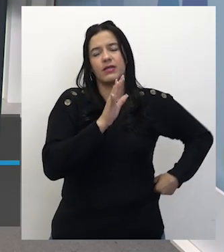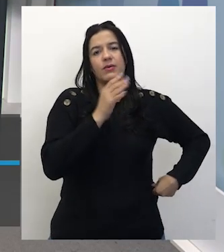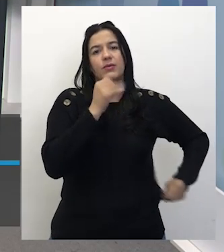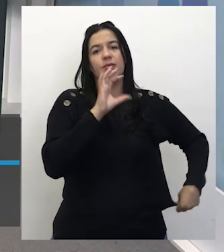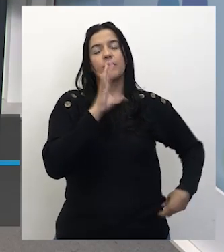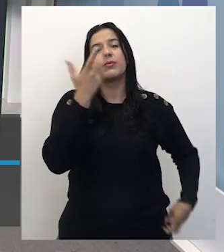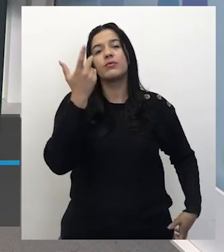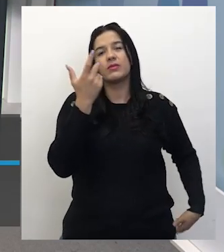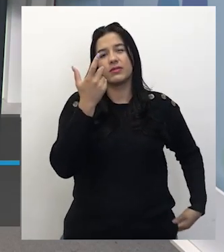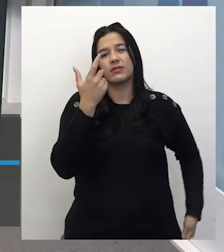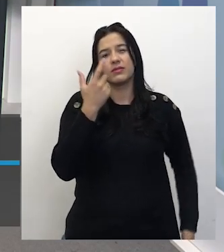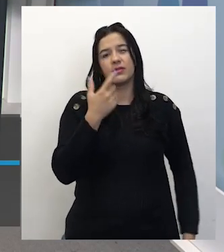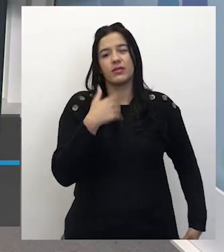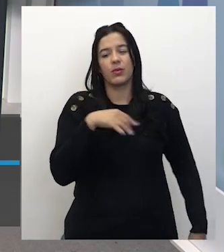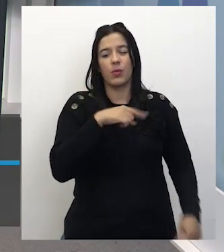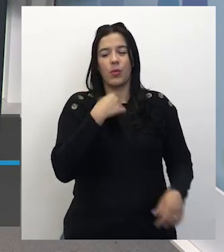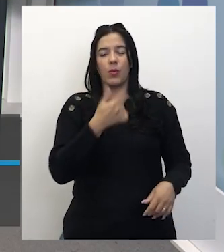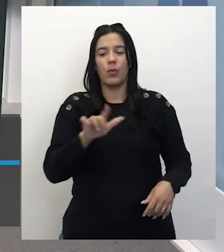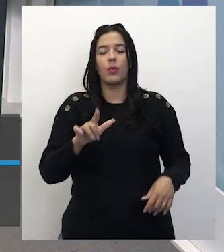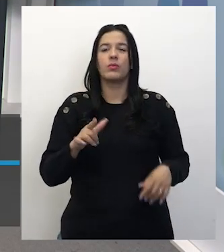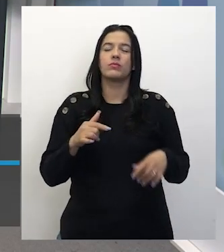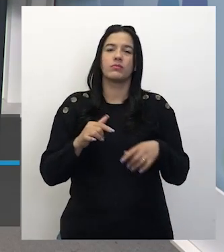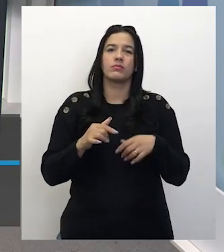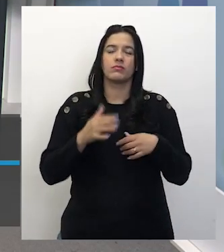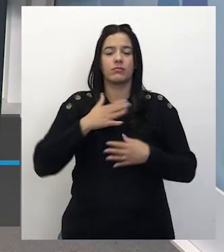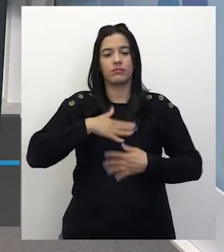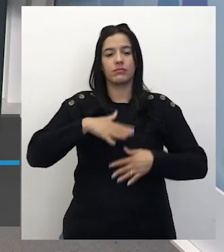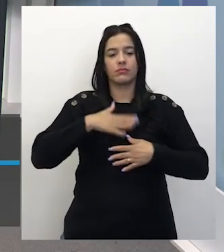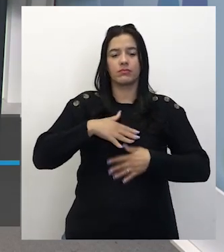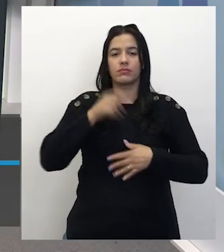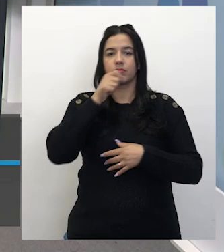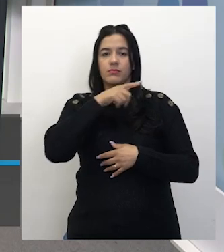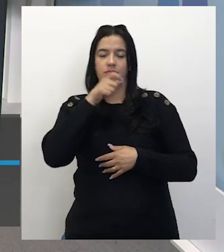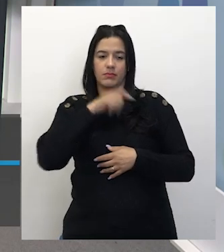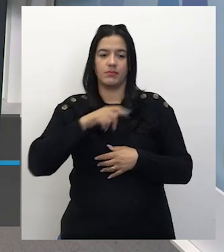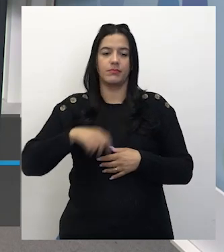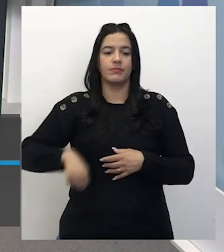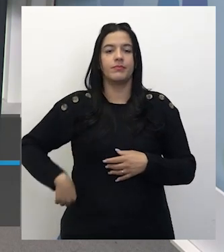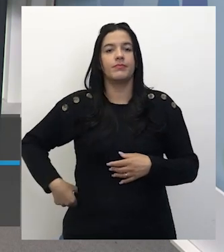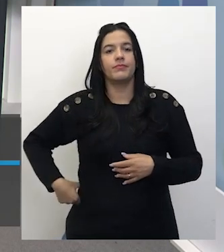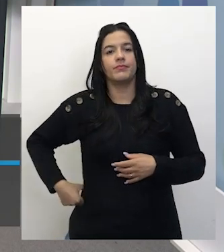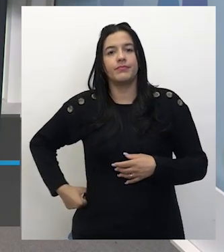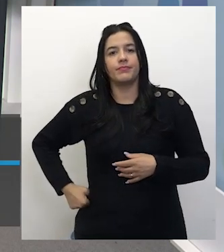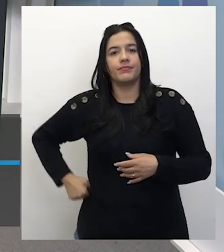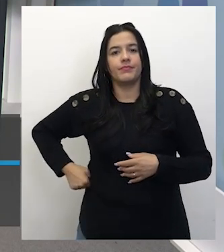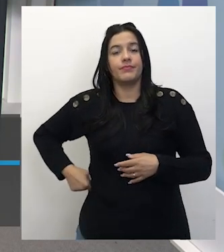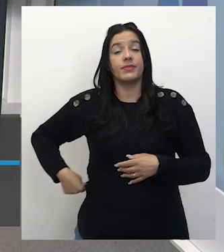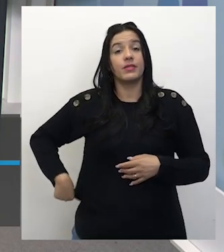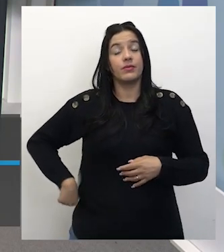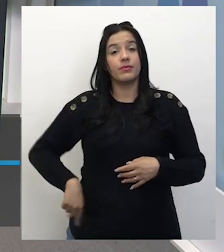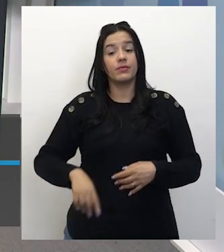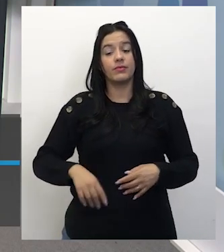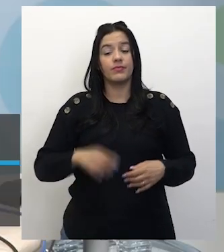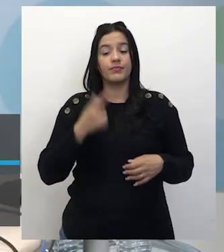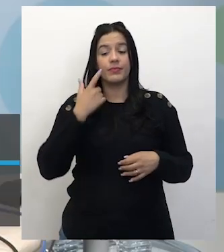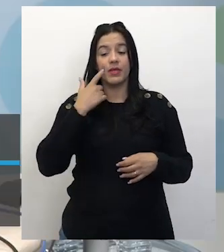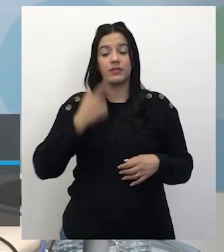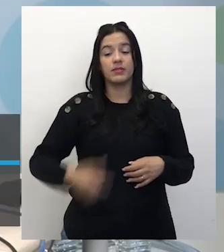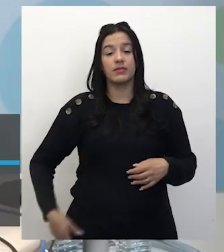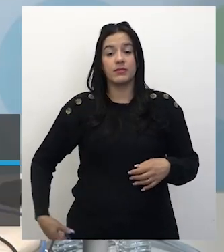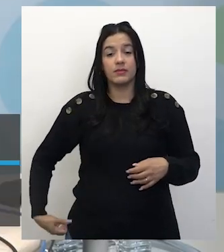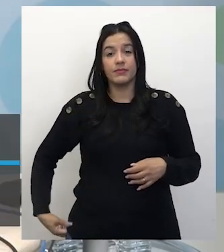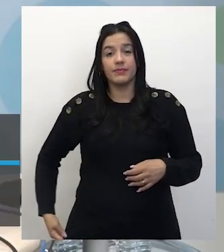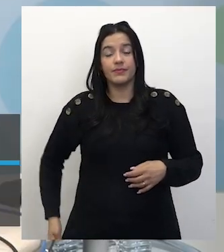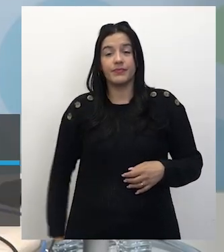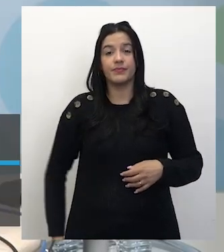retirantes. E o outro, um tom mais de humor. E aí é interessante o que você falou sobre a questão da facilidade, né, das rimas